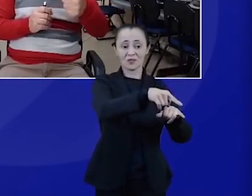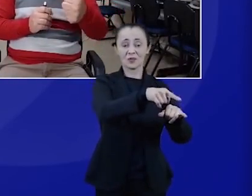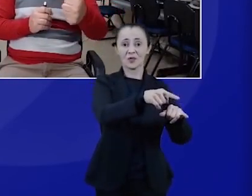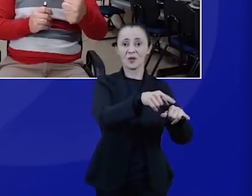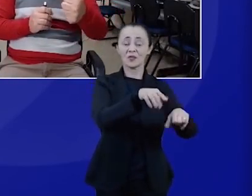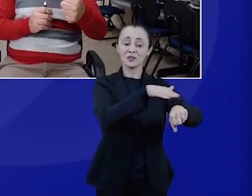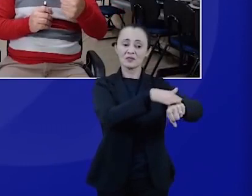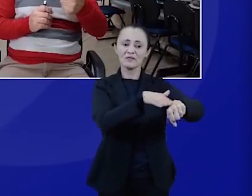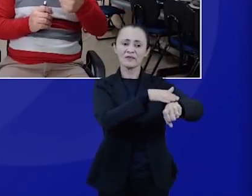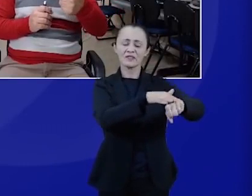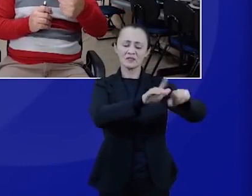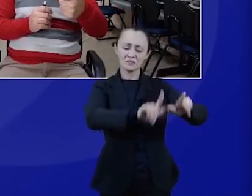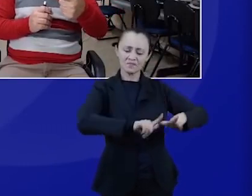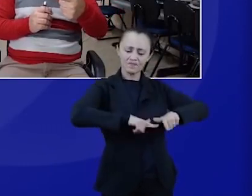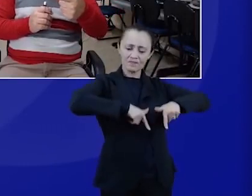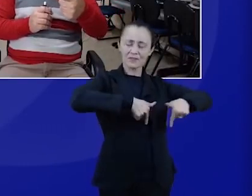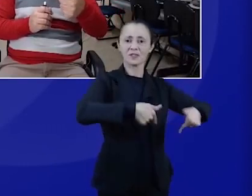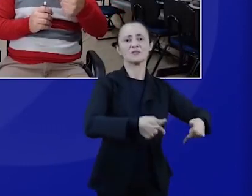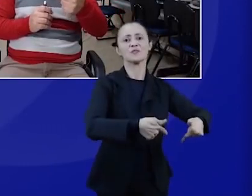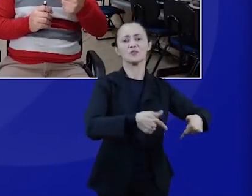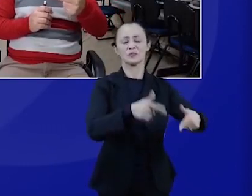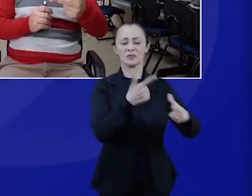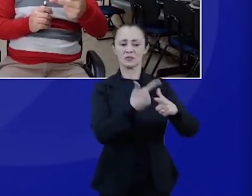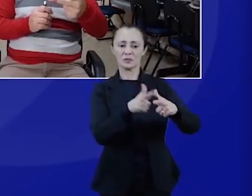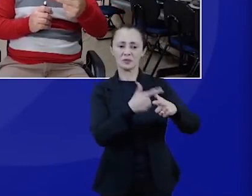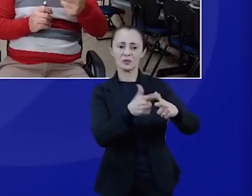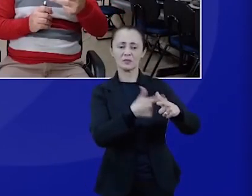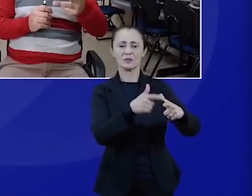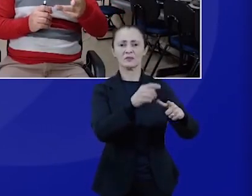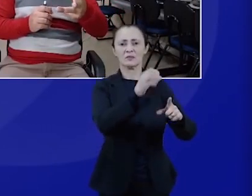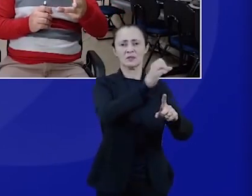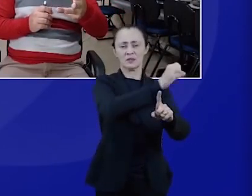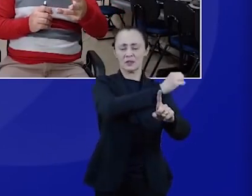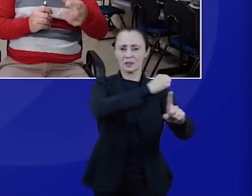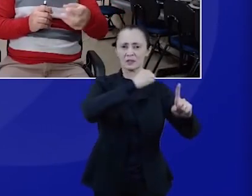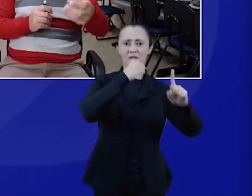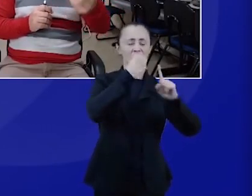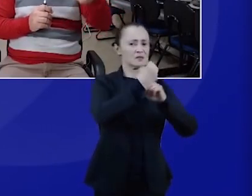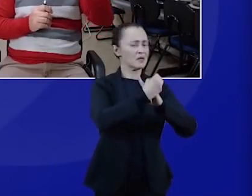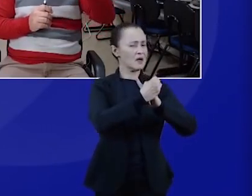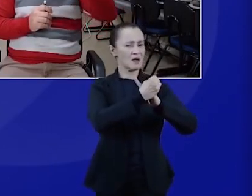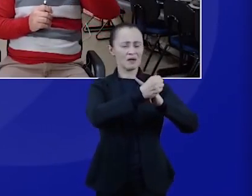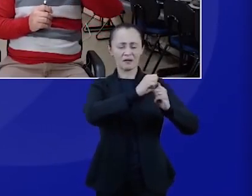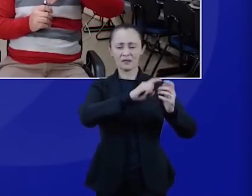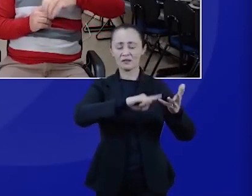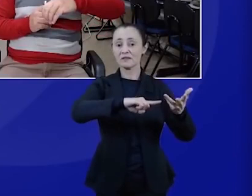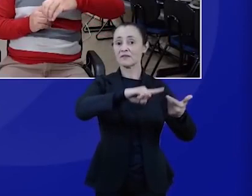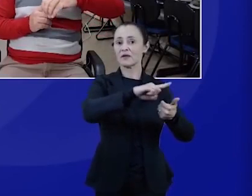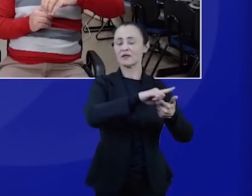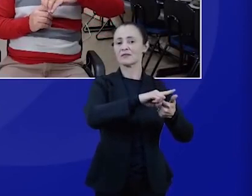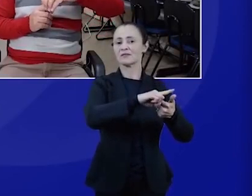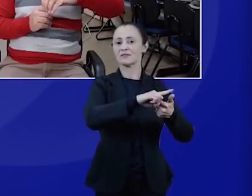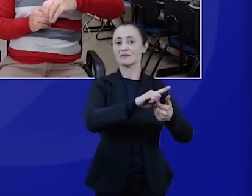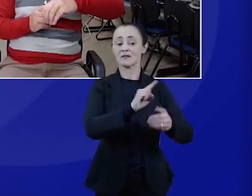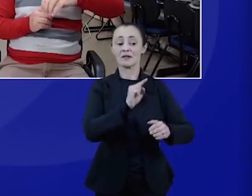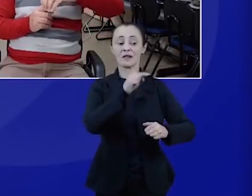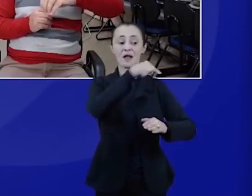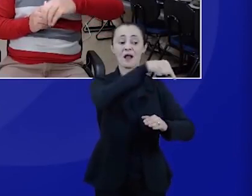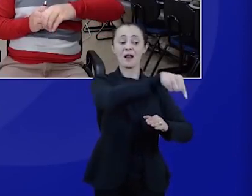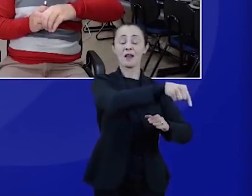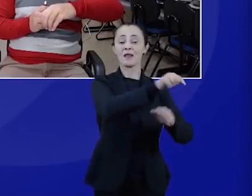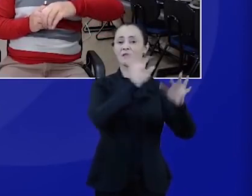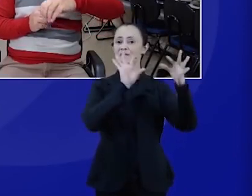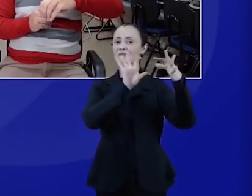discutimos nas lutas, nos problemas sociais, econômicos, morais, pertinentes ao